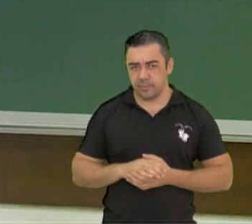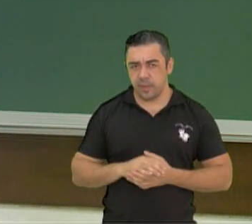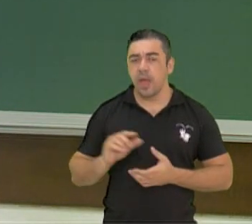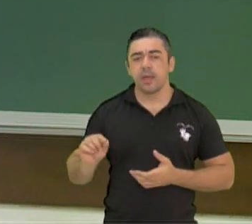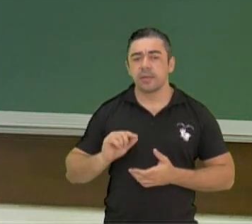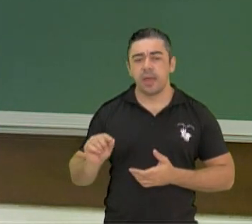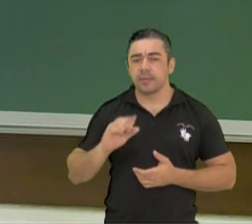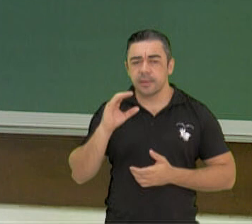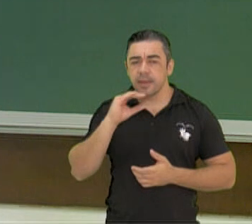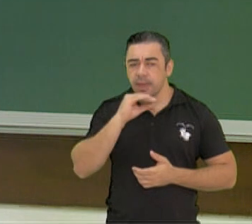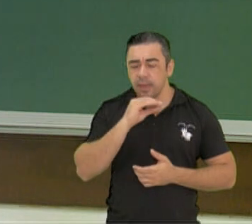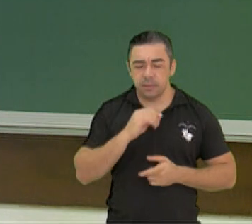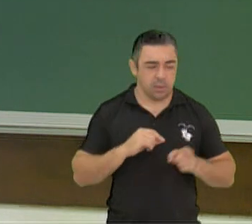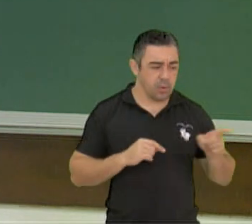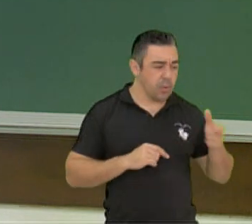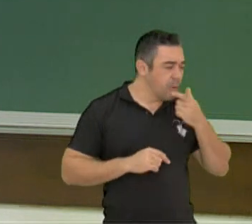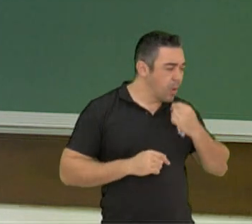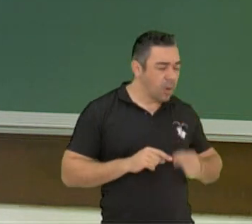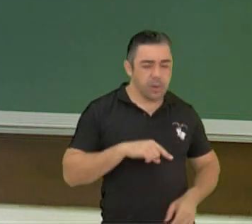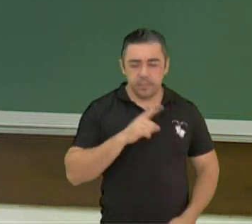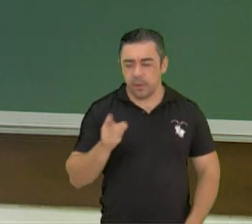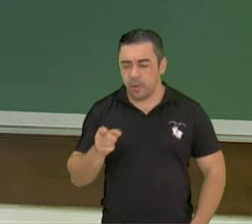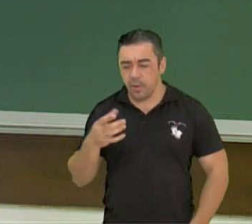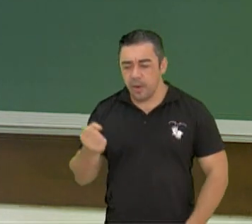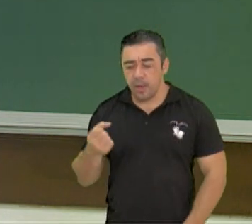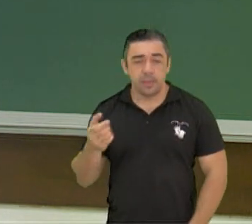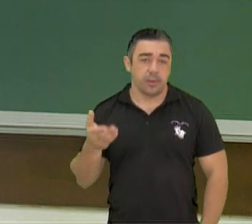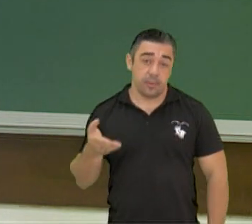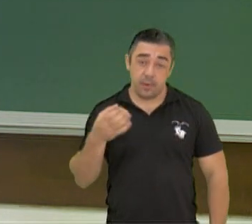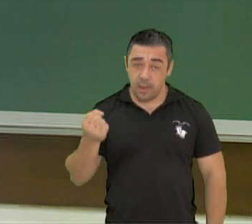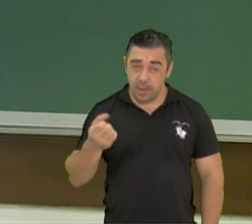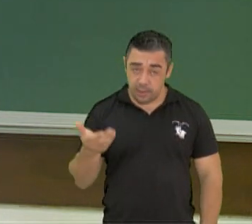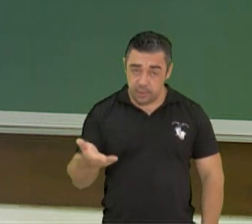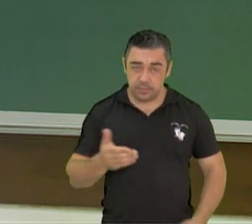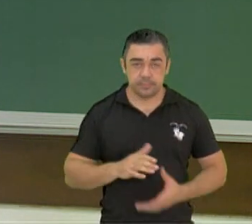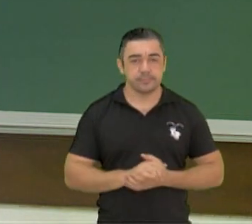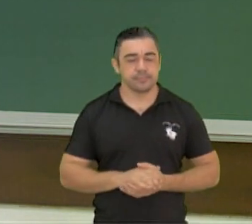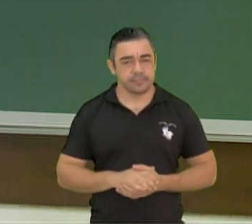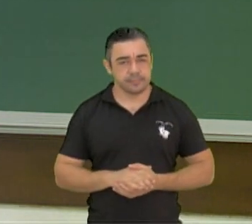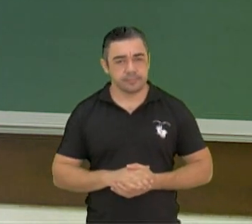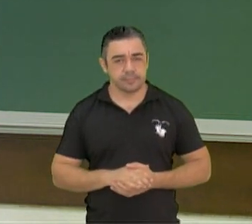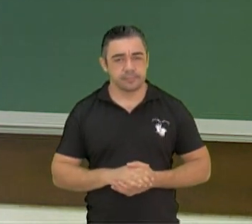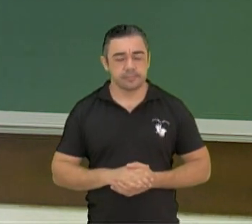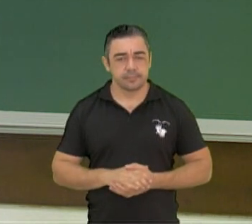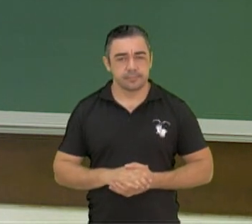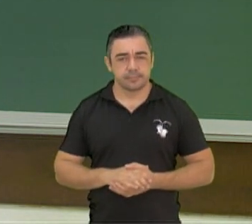está quente? O Camilo ou o leite? Já sabem a resposta, né? Muito bem.